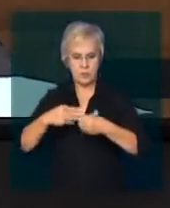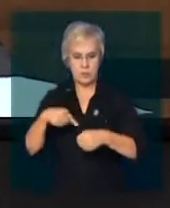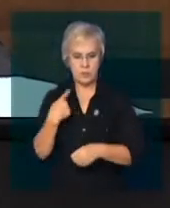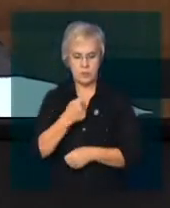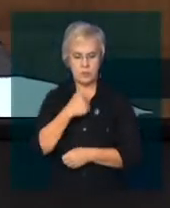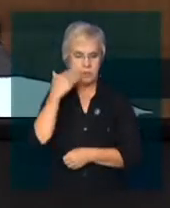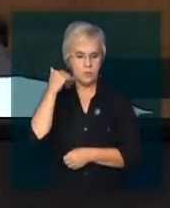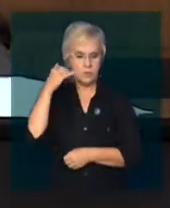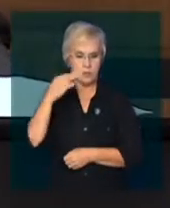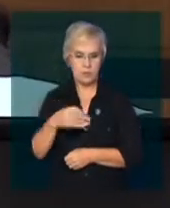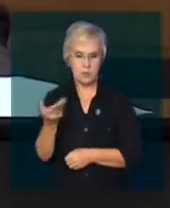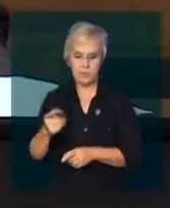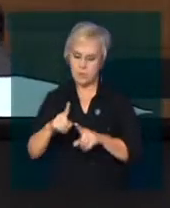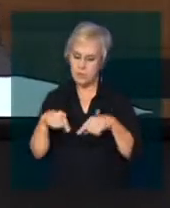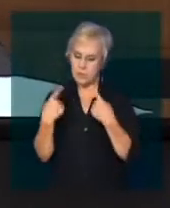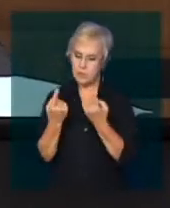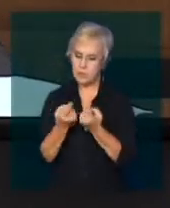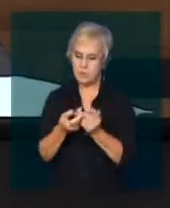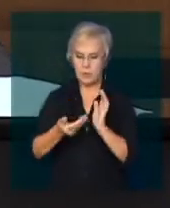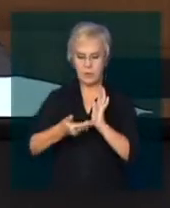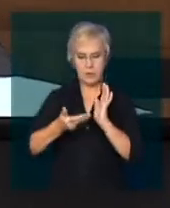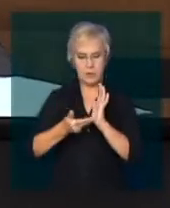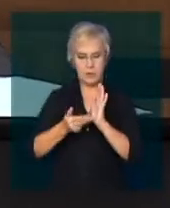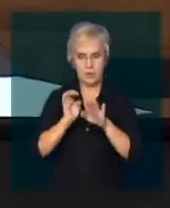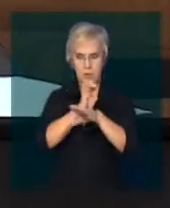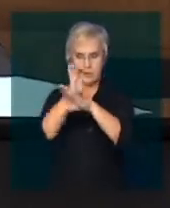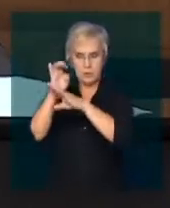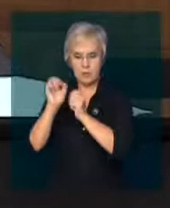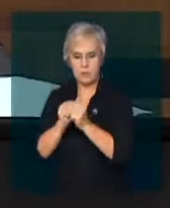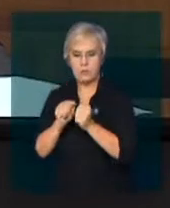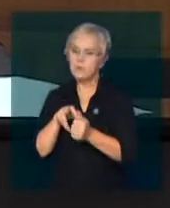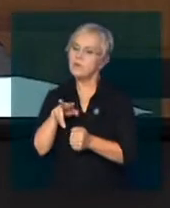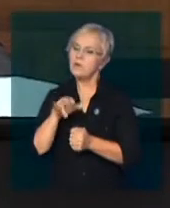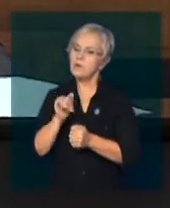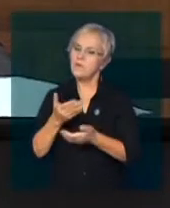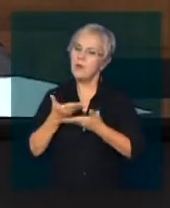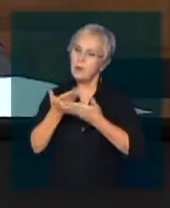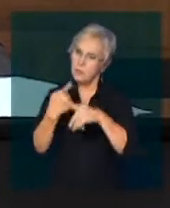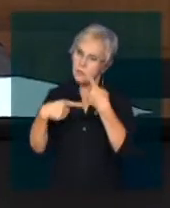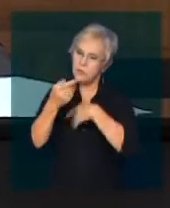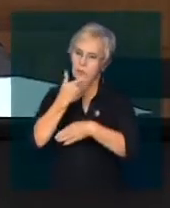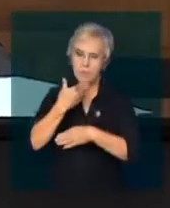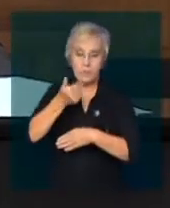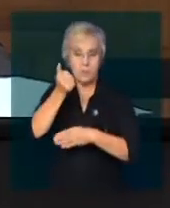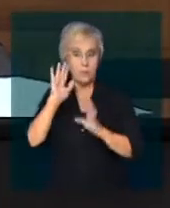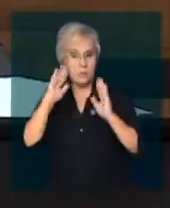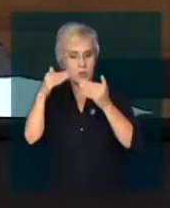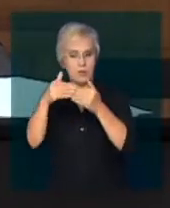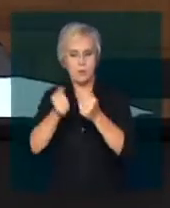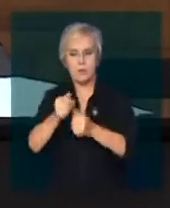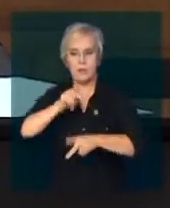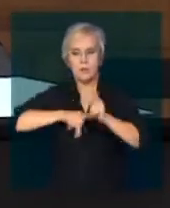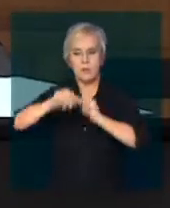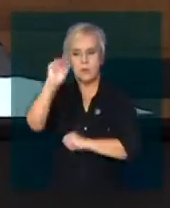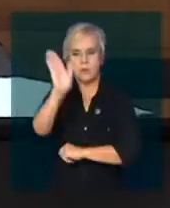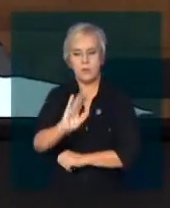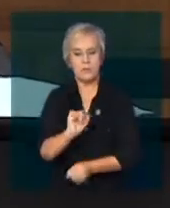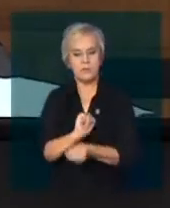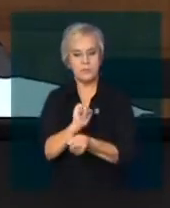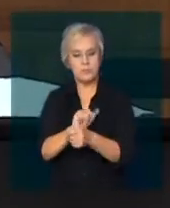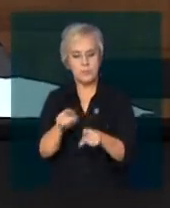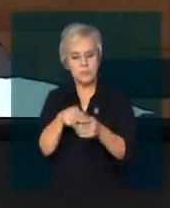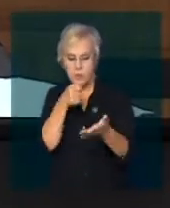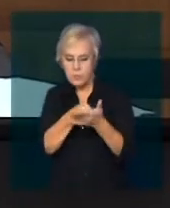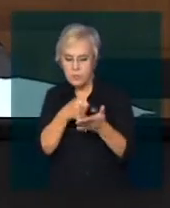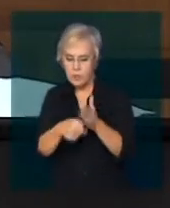certeza de que esta sessão da Câmara Itinerante contribuirá para avançar rumo às soluções que o povo brasileiro espera e cobra de